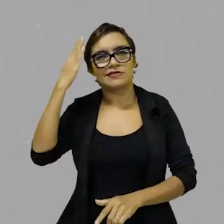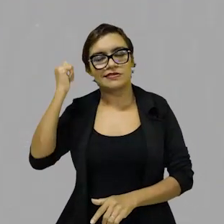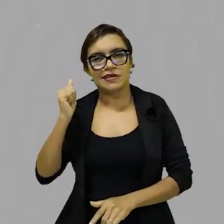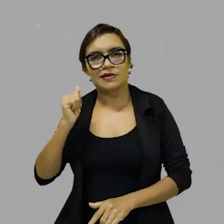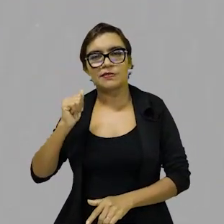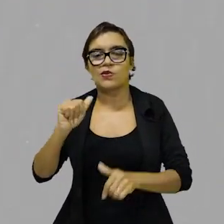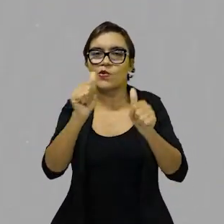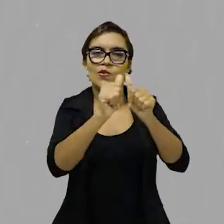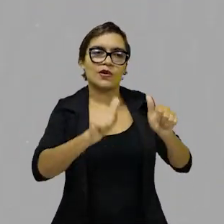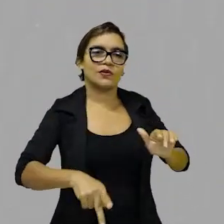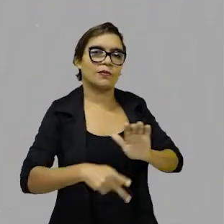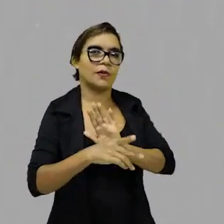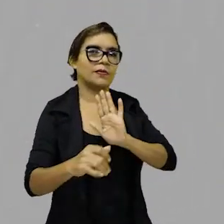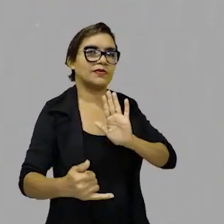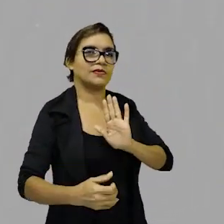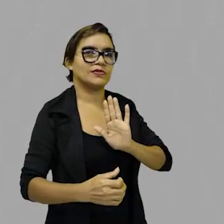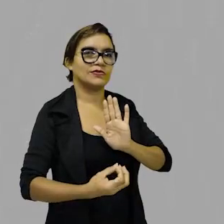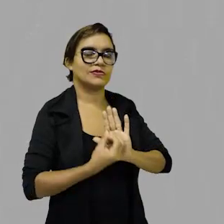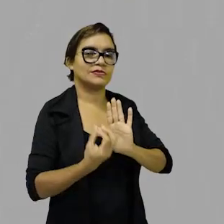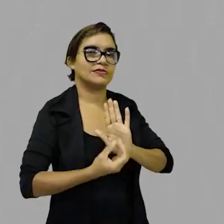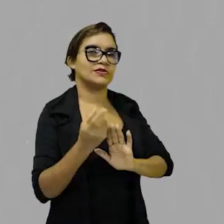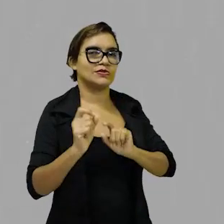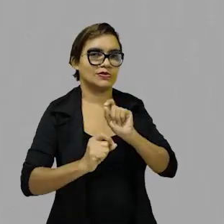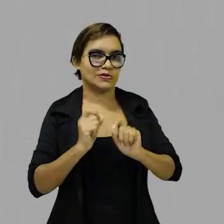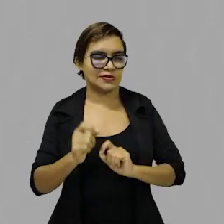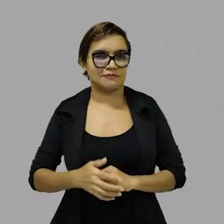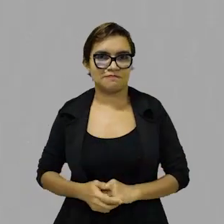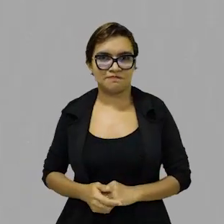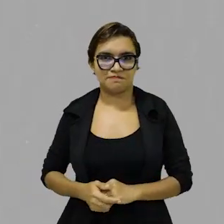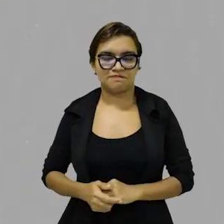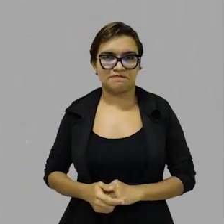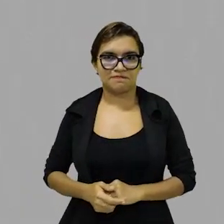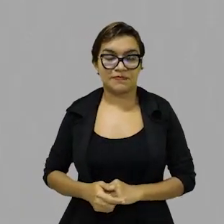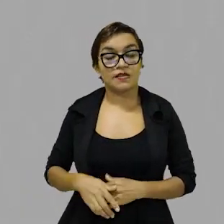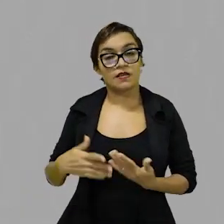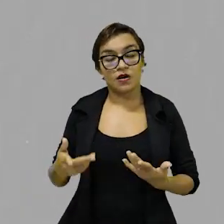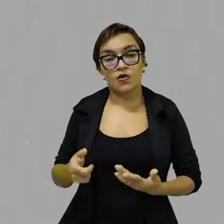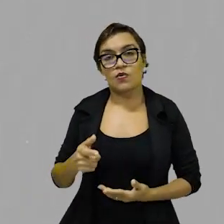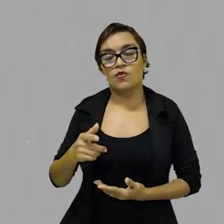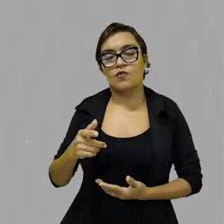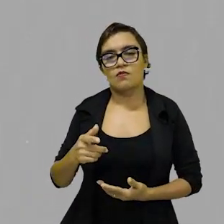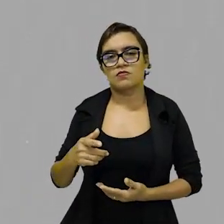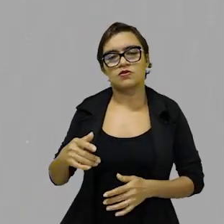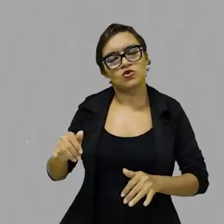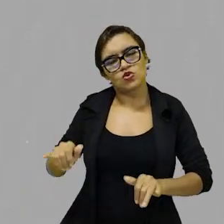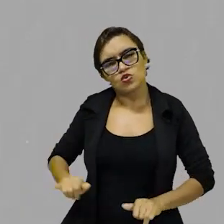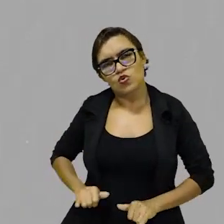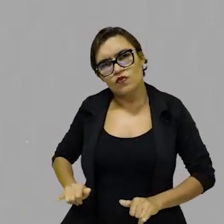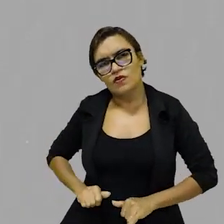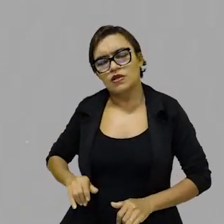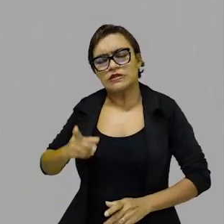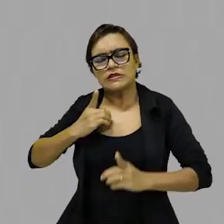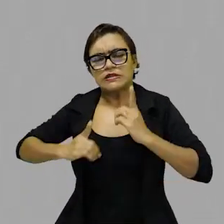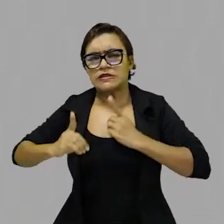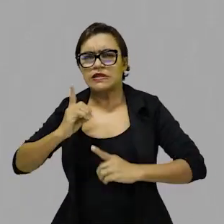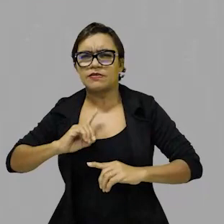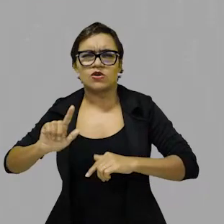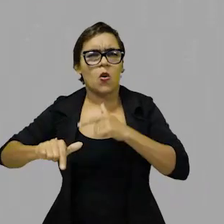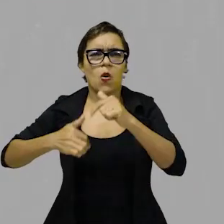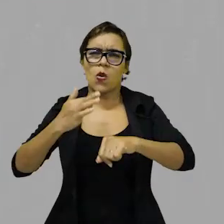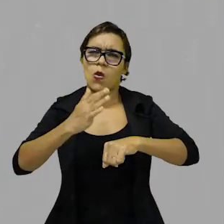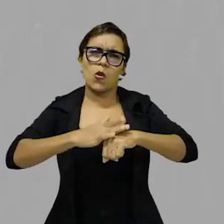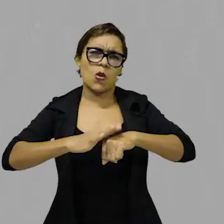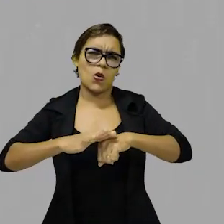dos expressionistas? Vincent van Gogh, aquele que cortou a orelha, que provavelmente sofria de depressão e de uma série de outras doenças que